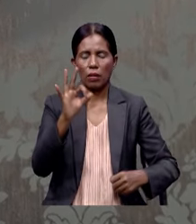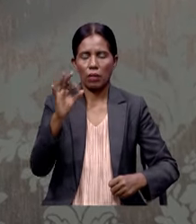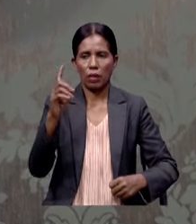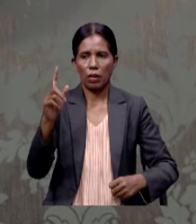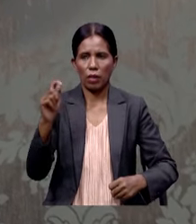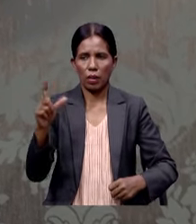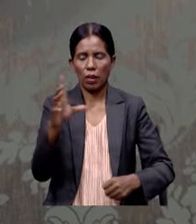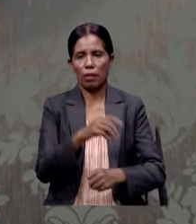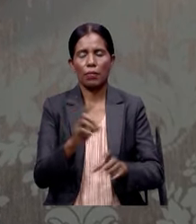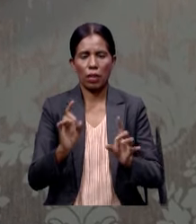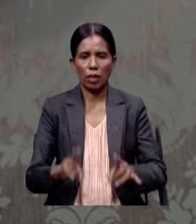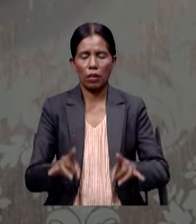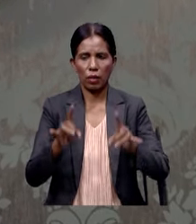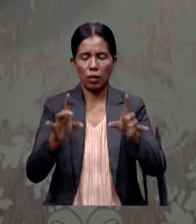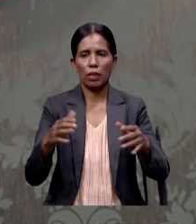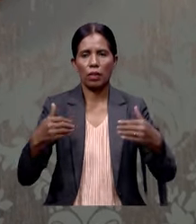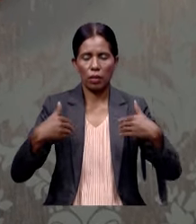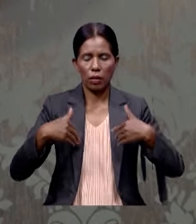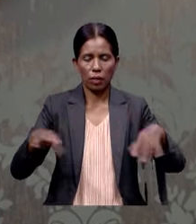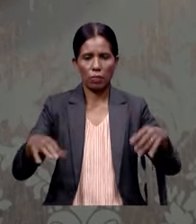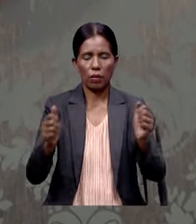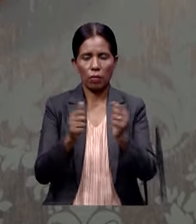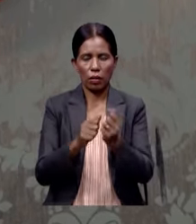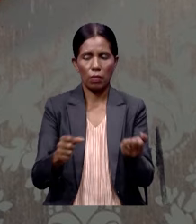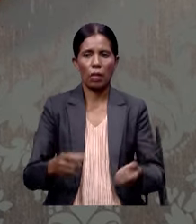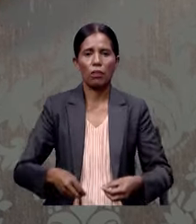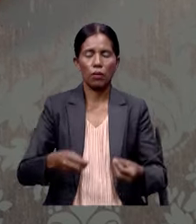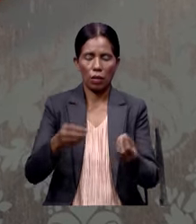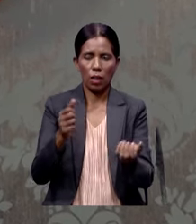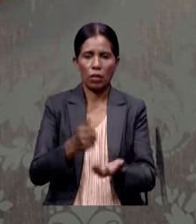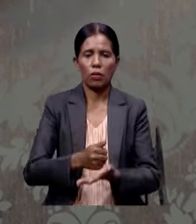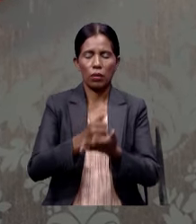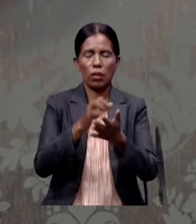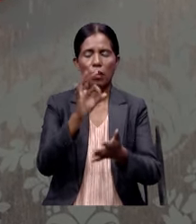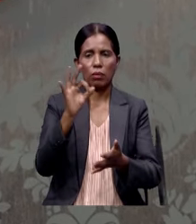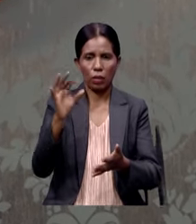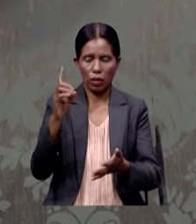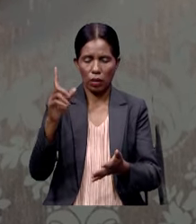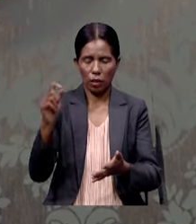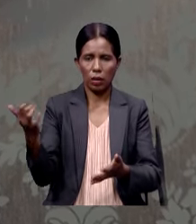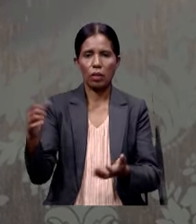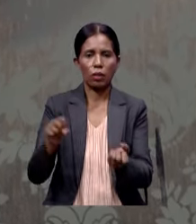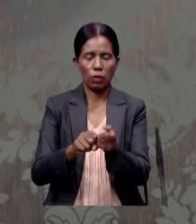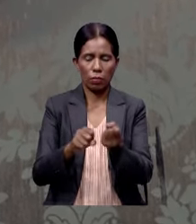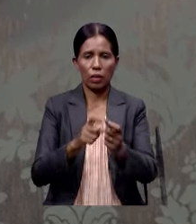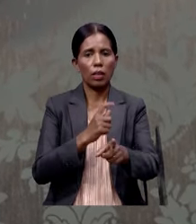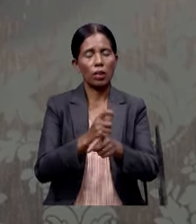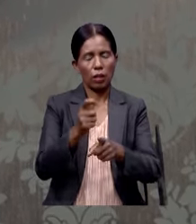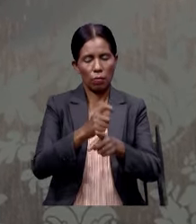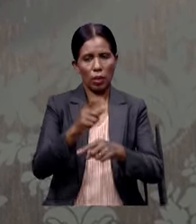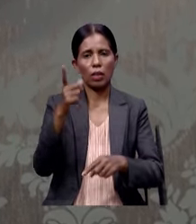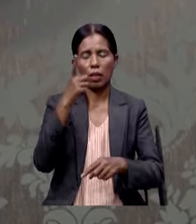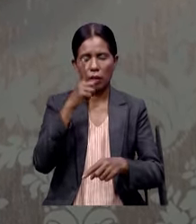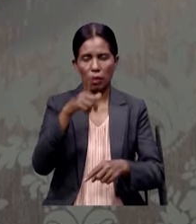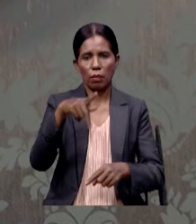mostra Austrália e serviço a minha apoio sira meu apoio na fat FFTeli liu contribuição sira hanesan treinamento clingua ninian no speca